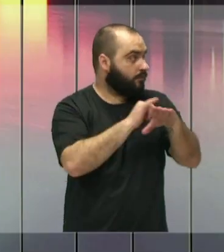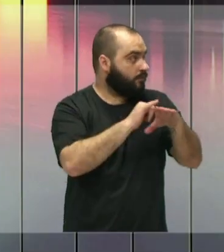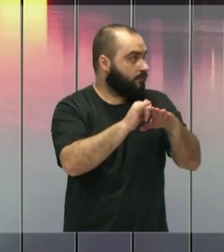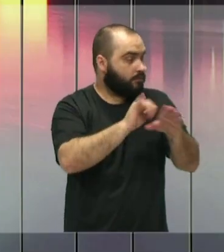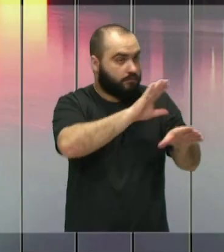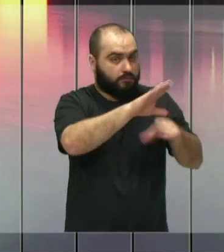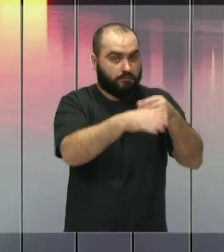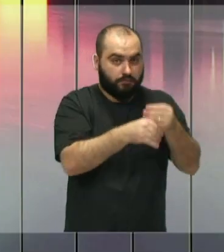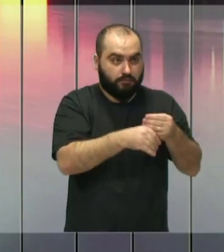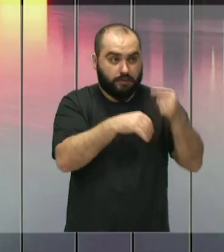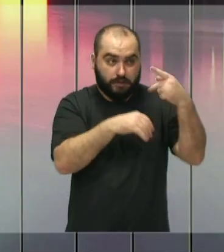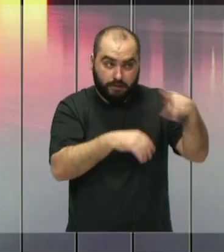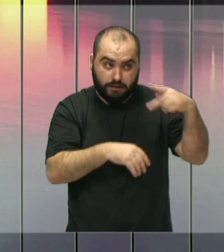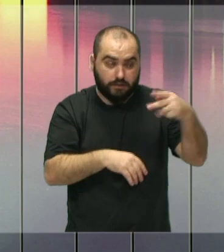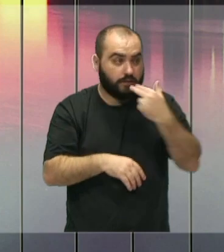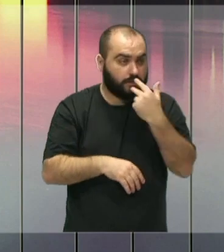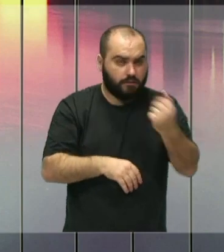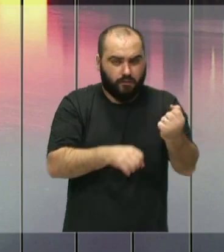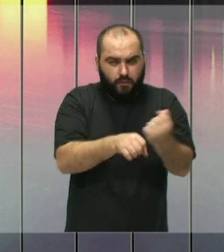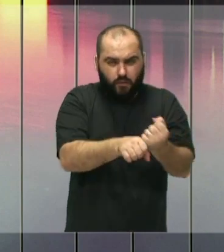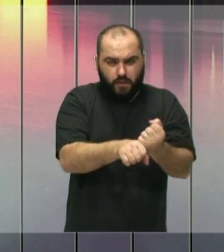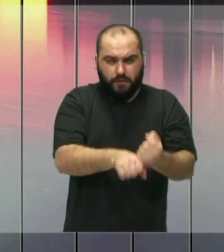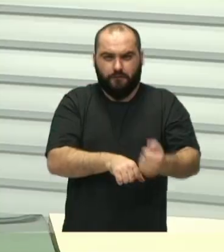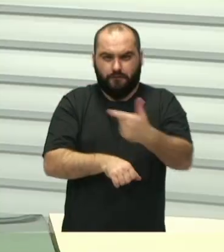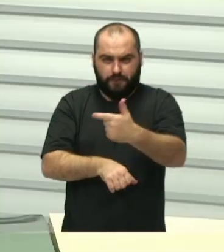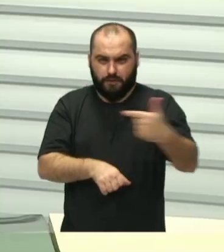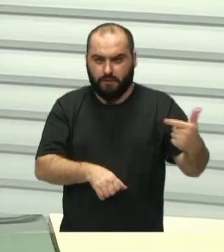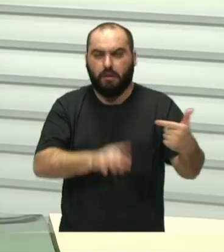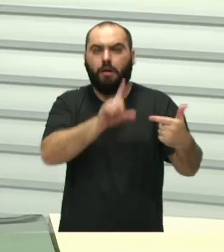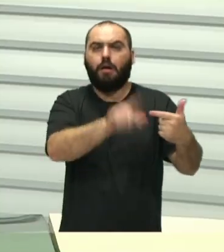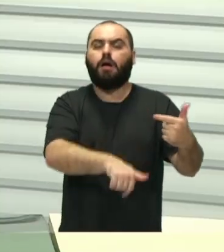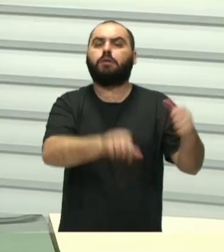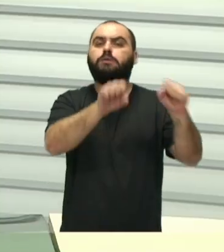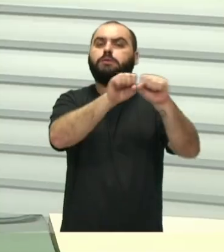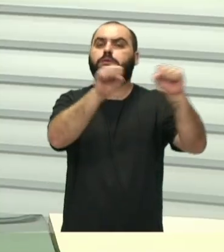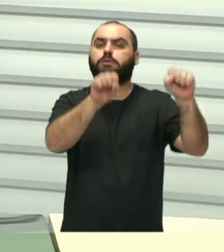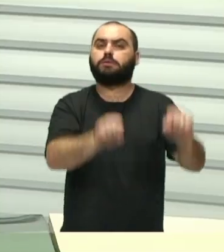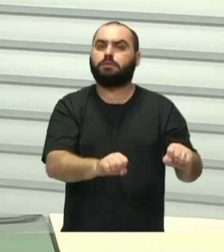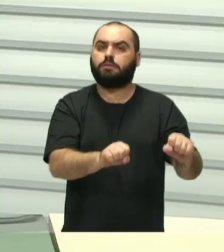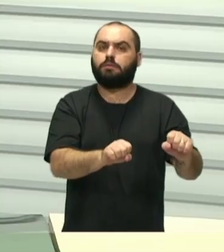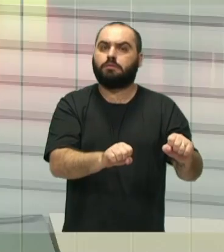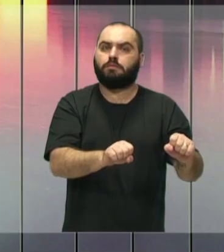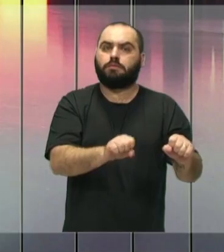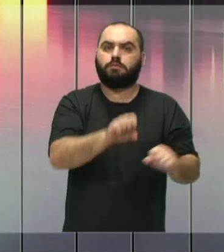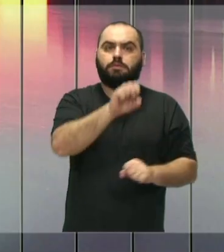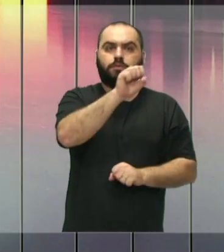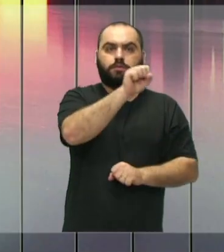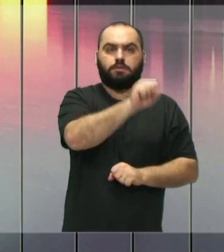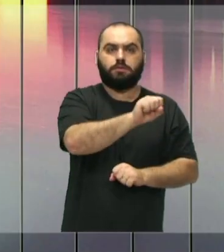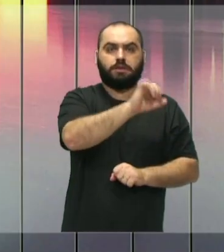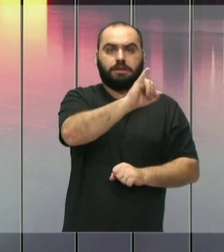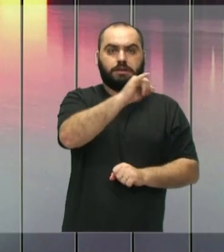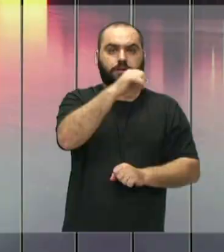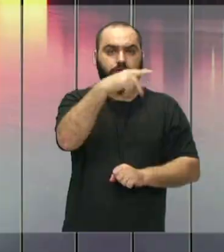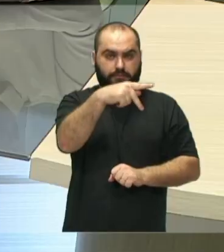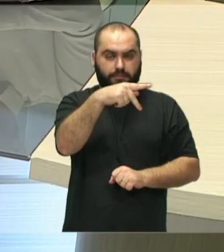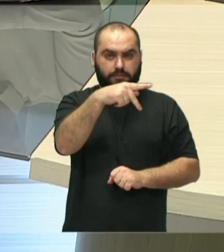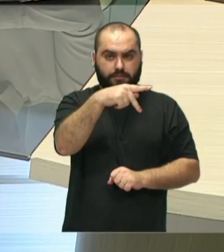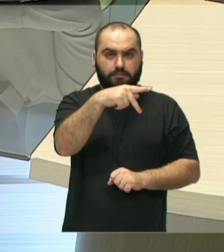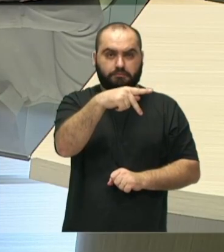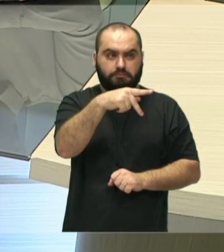ainda vai vai ser intensificado agora nesse ano de 2007 e dois é o sistema integrado de processo eletrônico na Presidente o chip